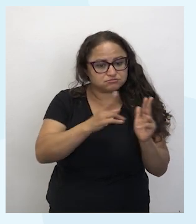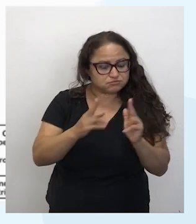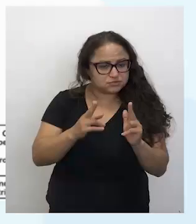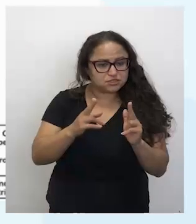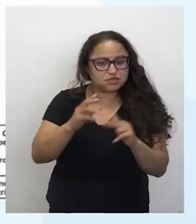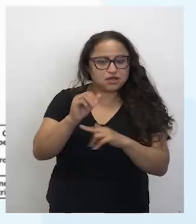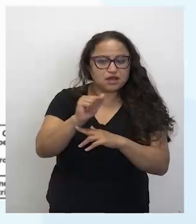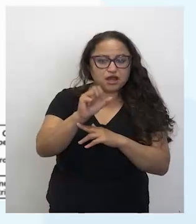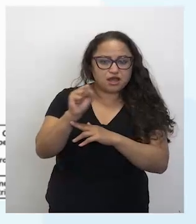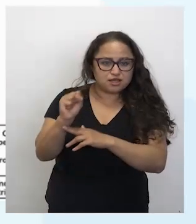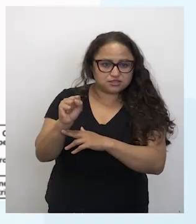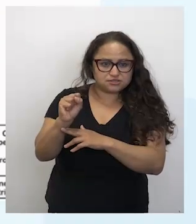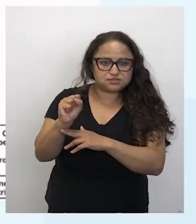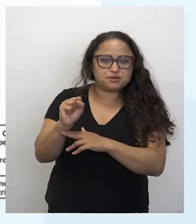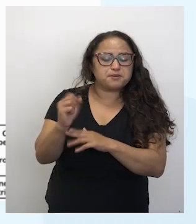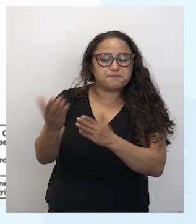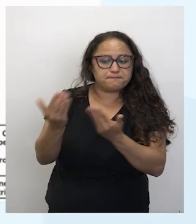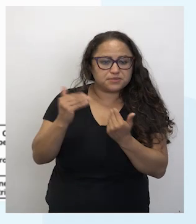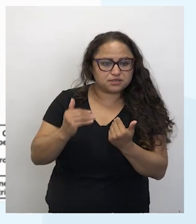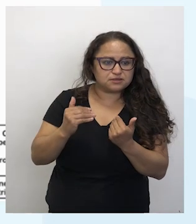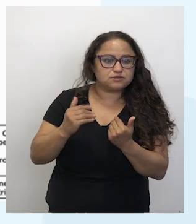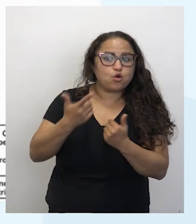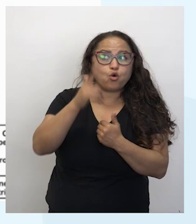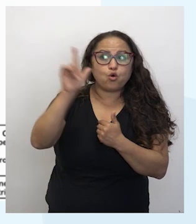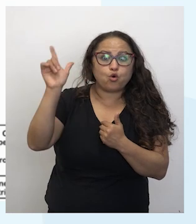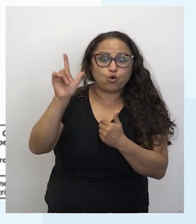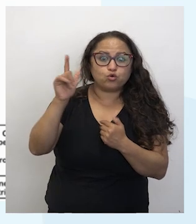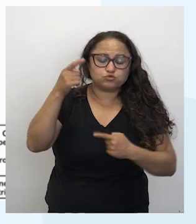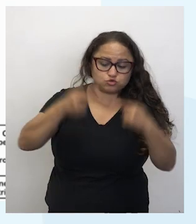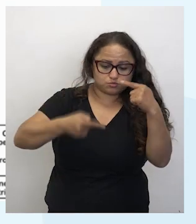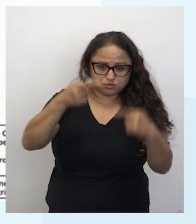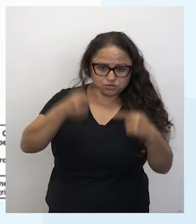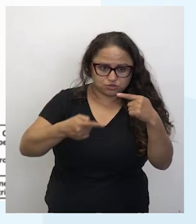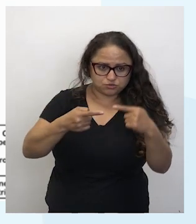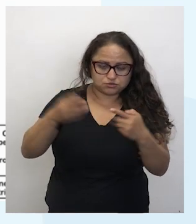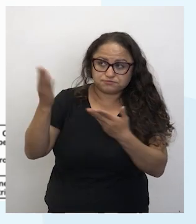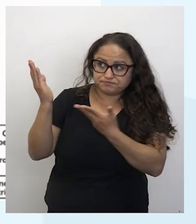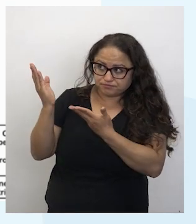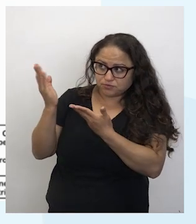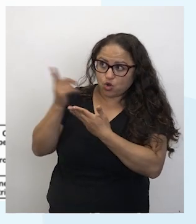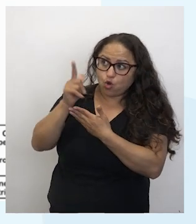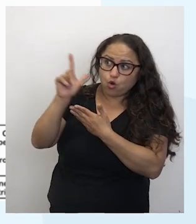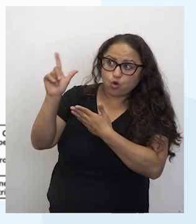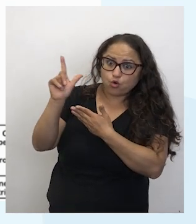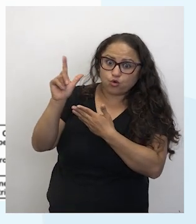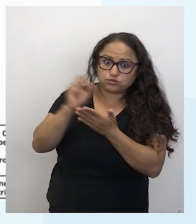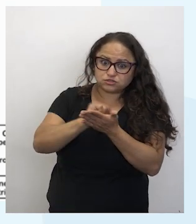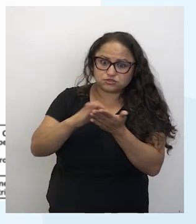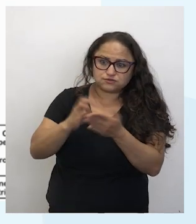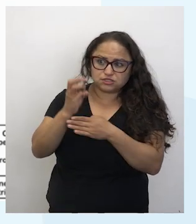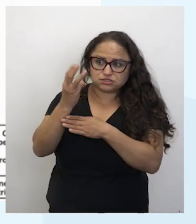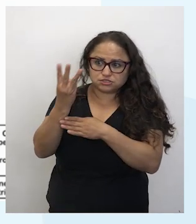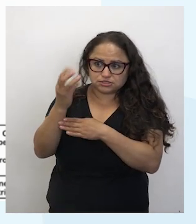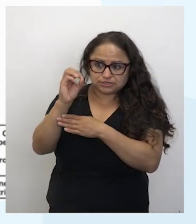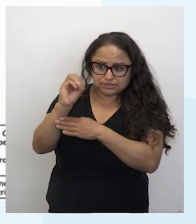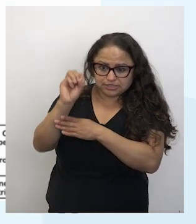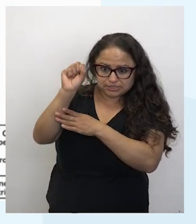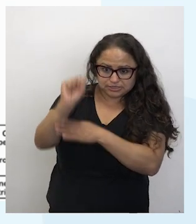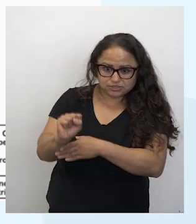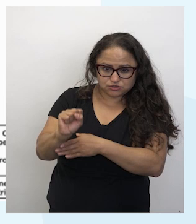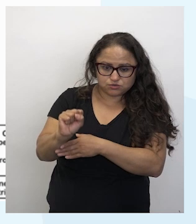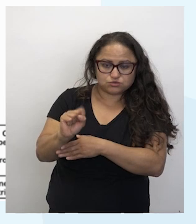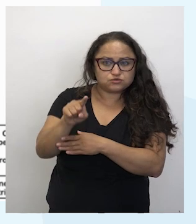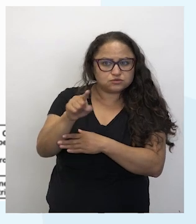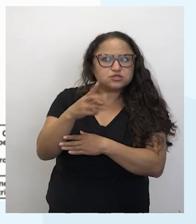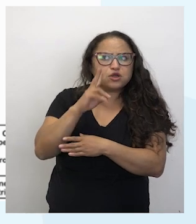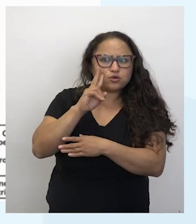né? Eu peguei alguns outros para ajudar a gente a discutir um pouquinho. Ó. Esse outro aí, Giba, eu acho que 30 segundos os estudantes conseguem olhar